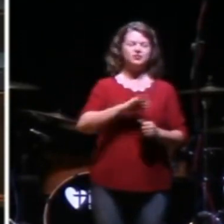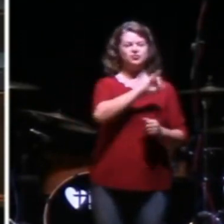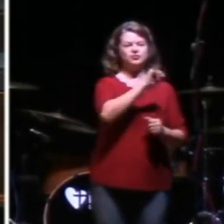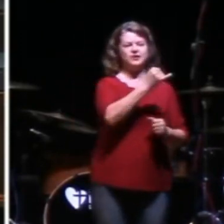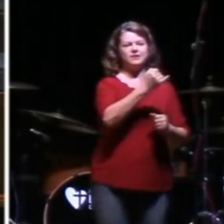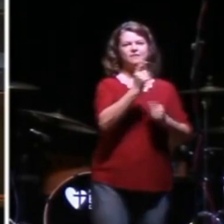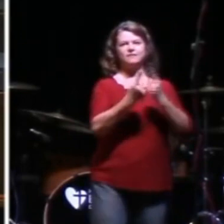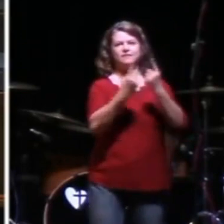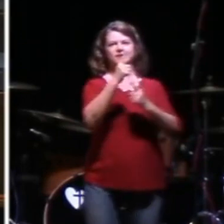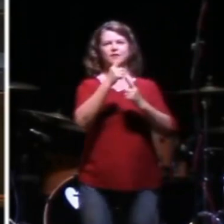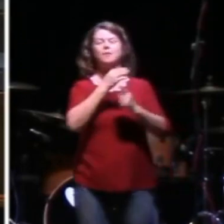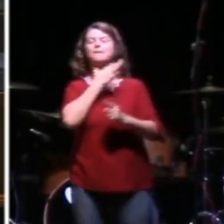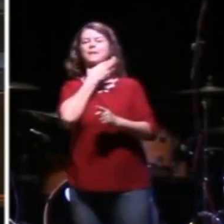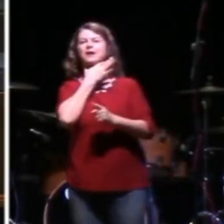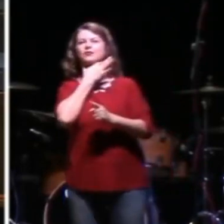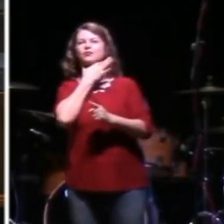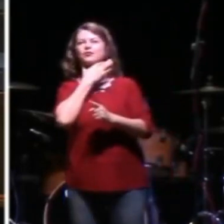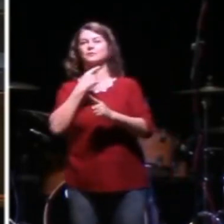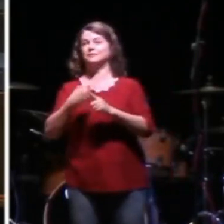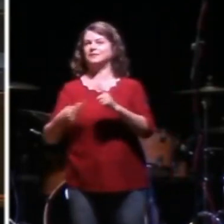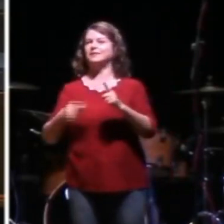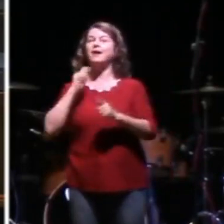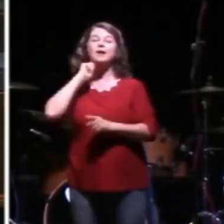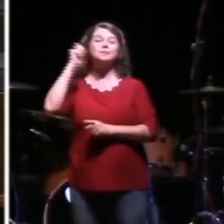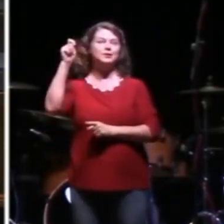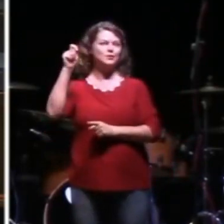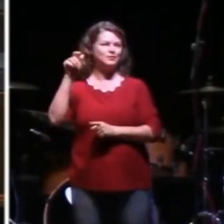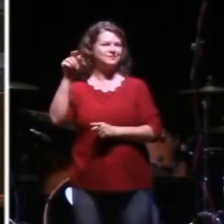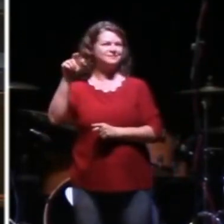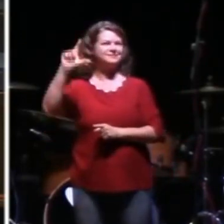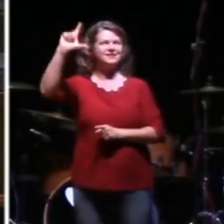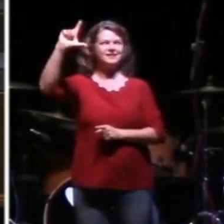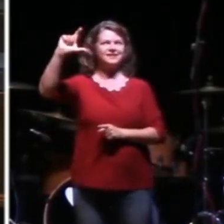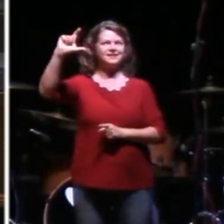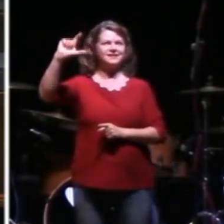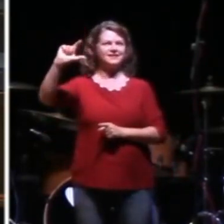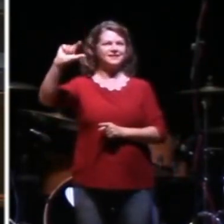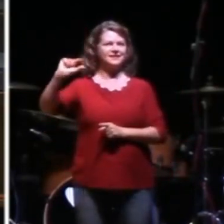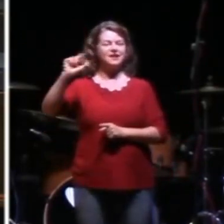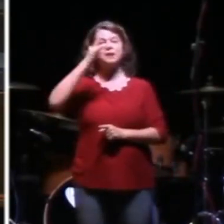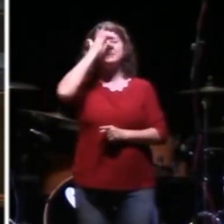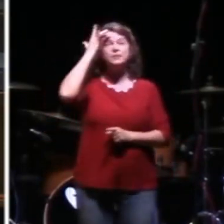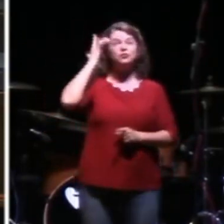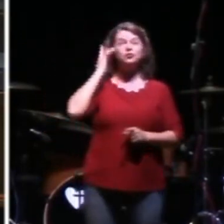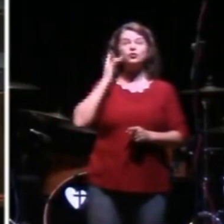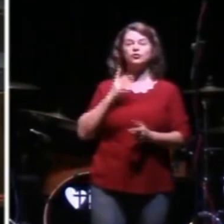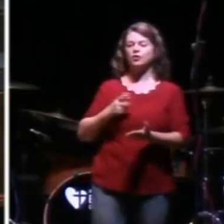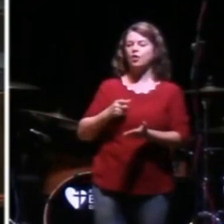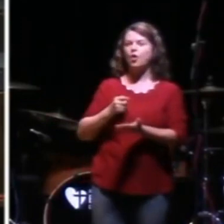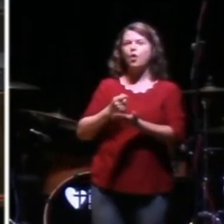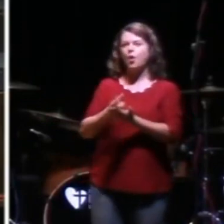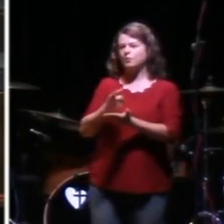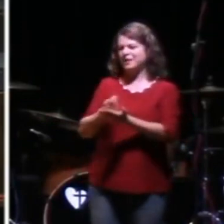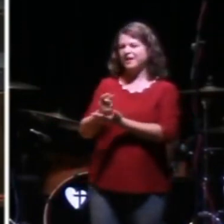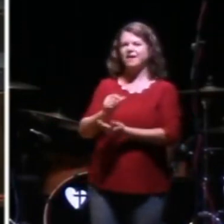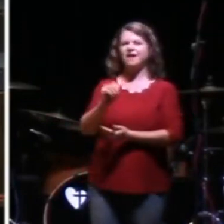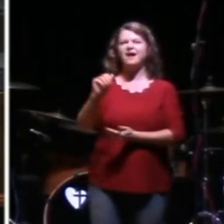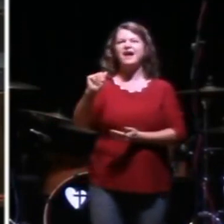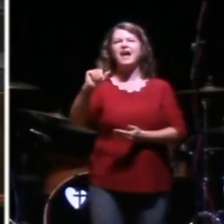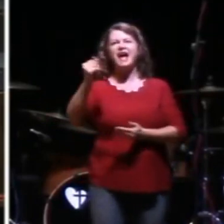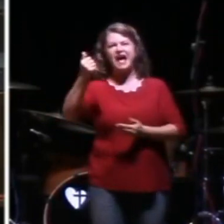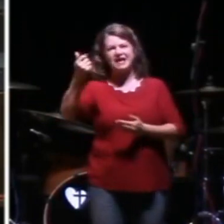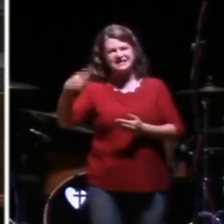abril gente que tinha sons na bolsa de valores as ações derreter está dizendo tá